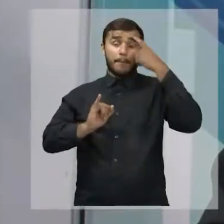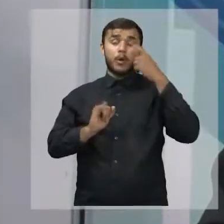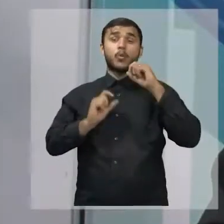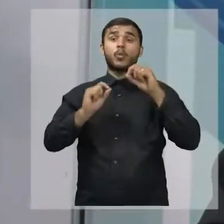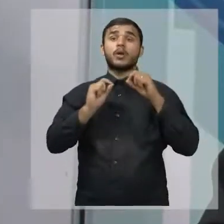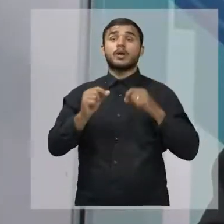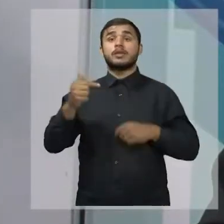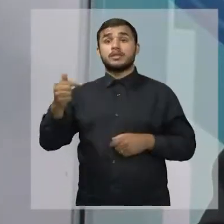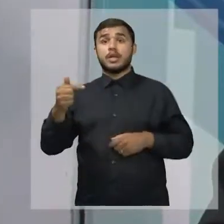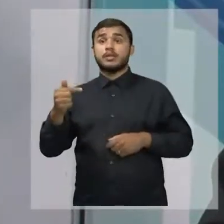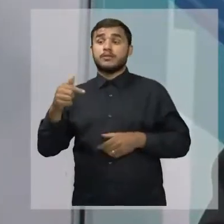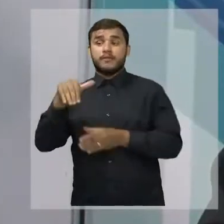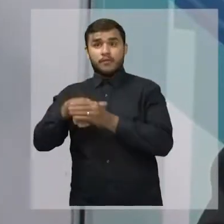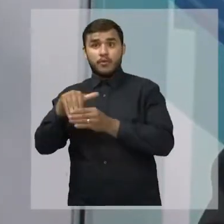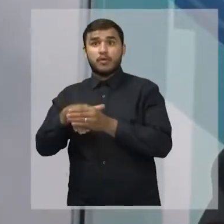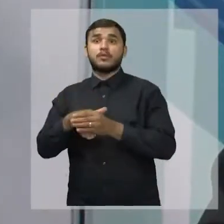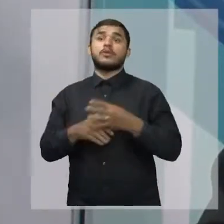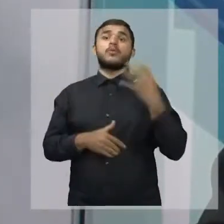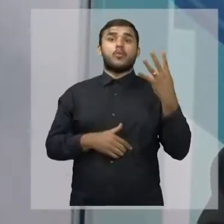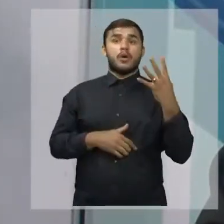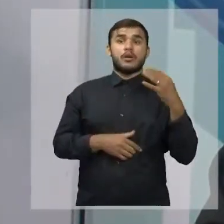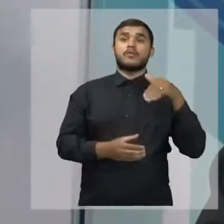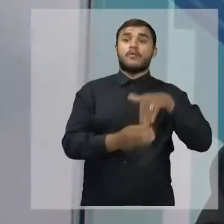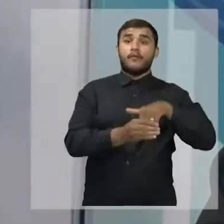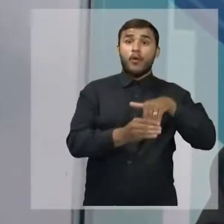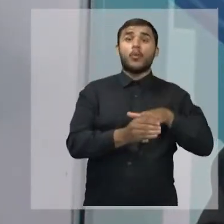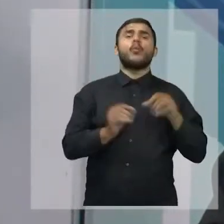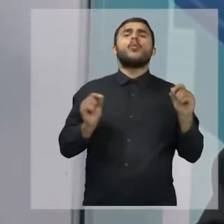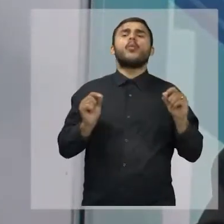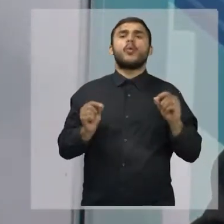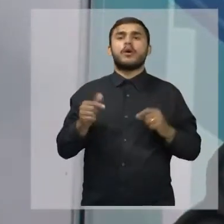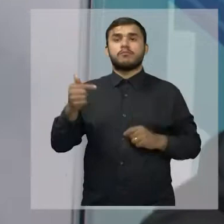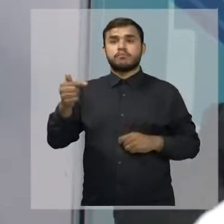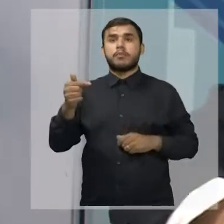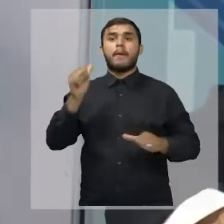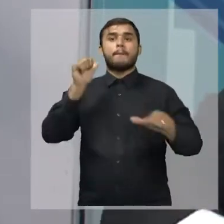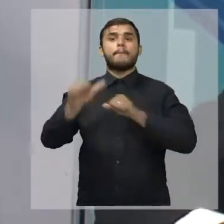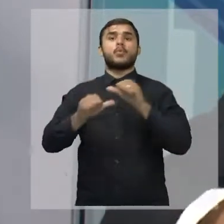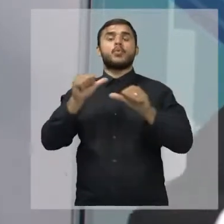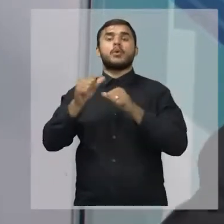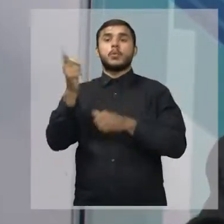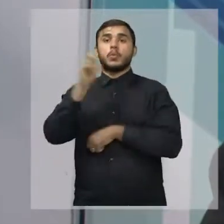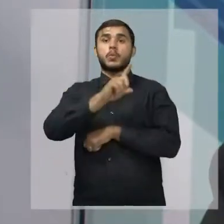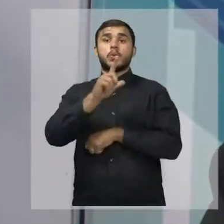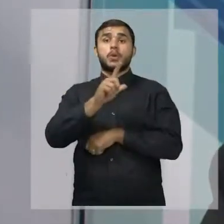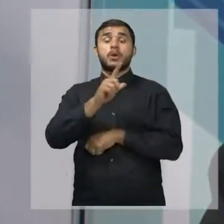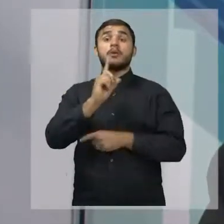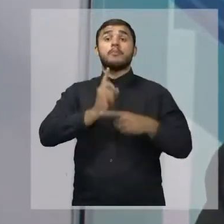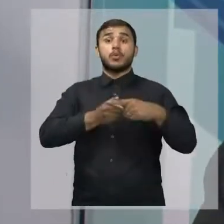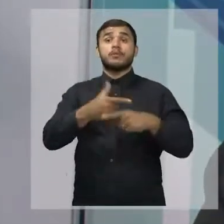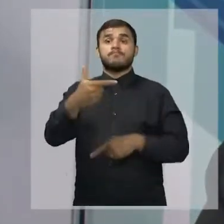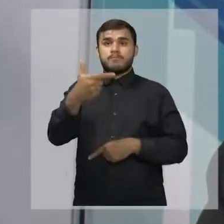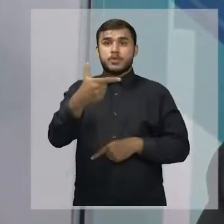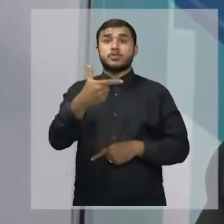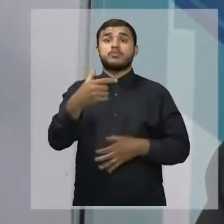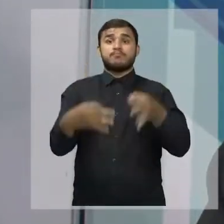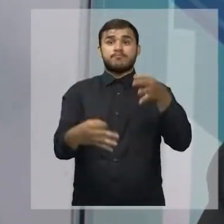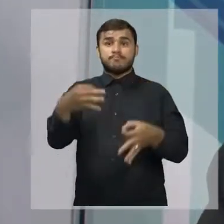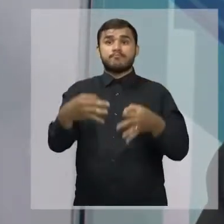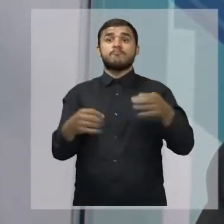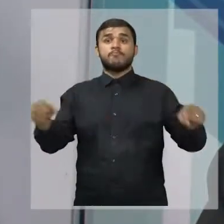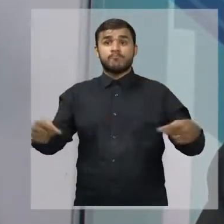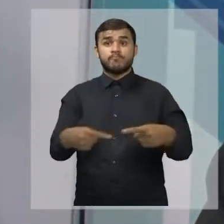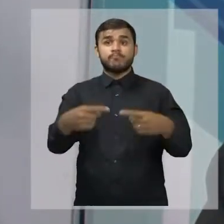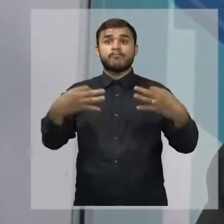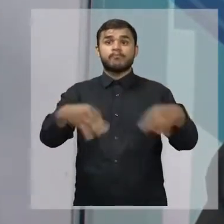modificou o entendimento, dizendo que realmente a prisão em segunda instância estava em sintonia com a Constituição. Nesse